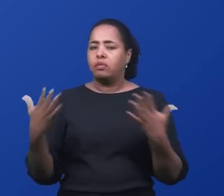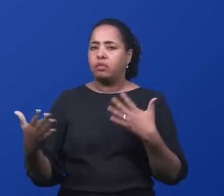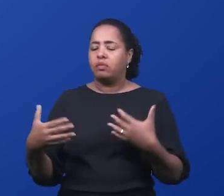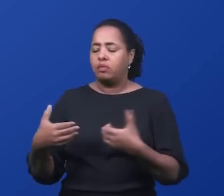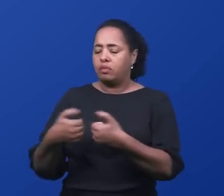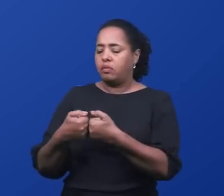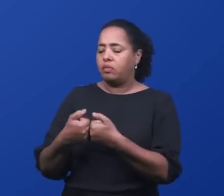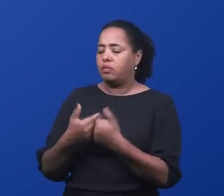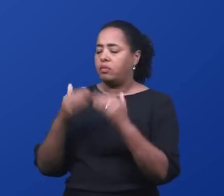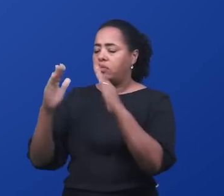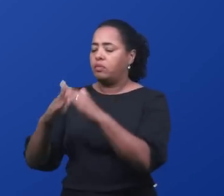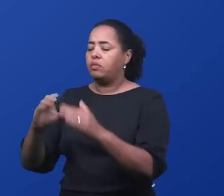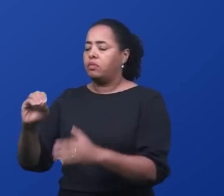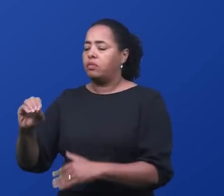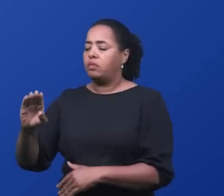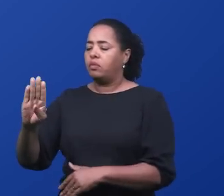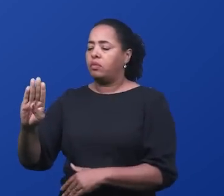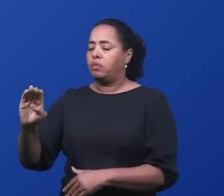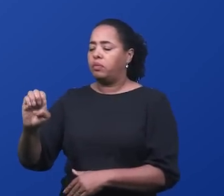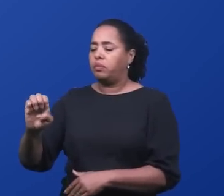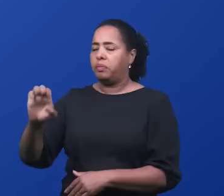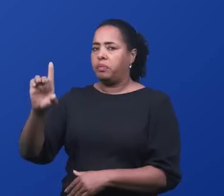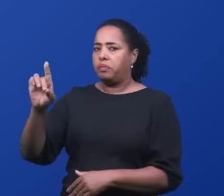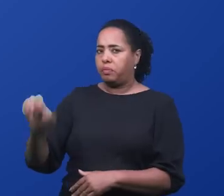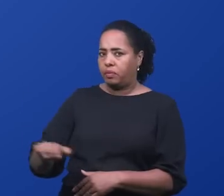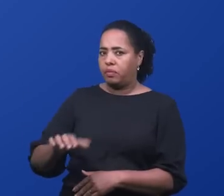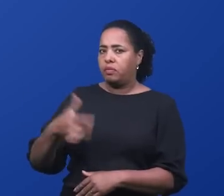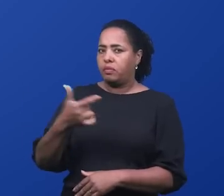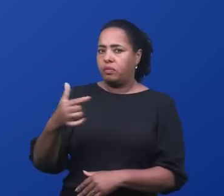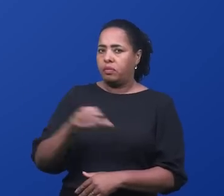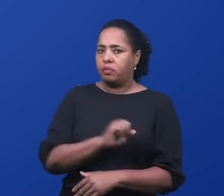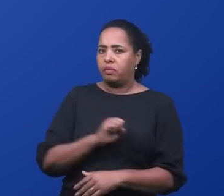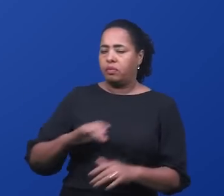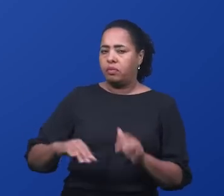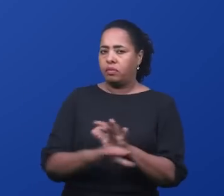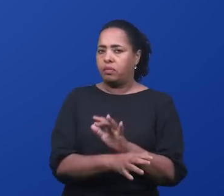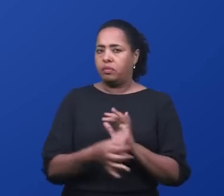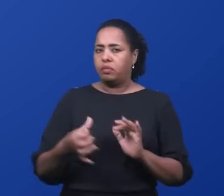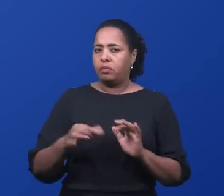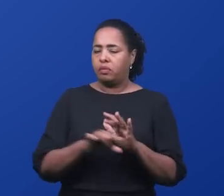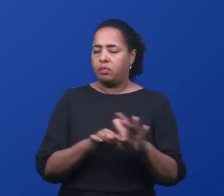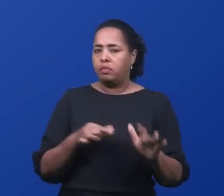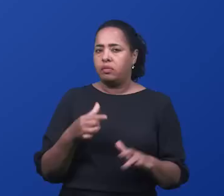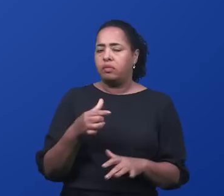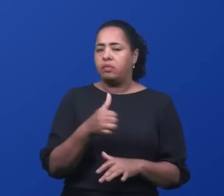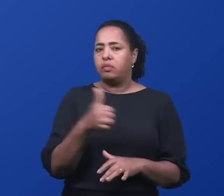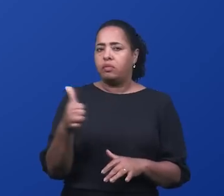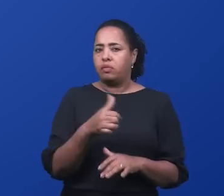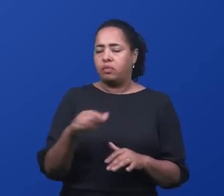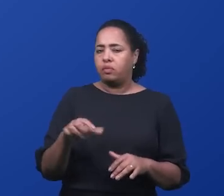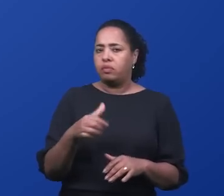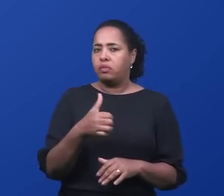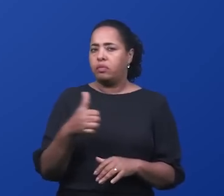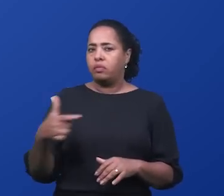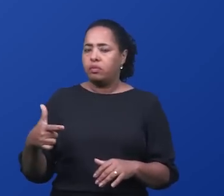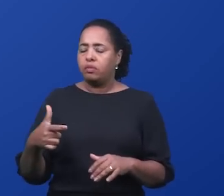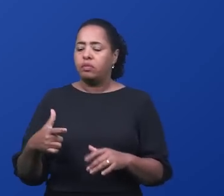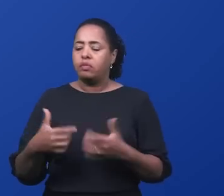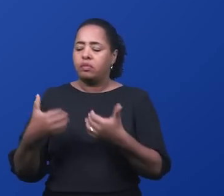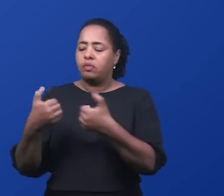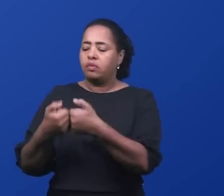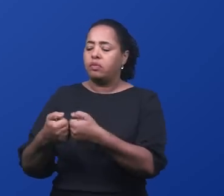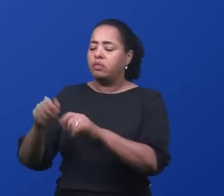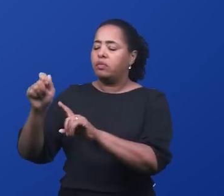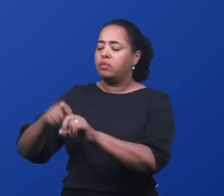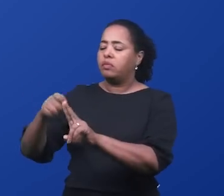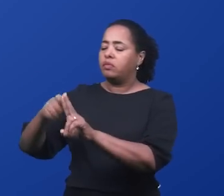a arca na casa de Obed-edom. Lendo 2 Samuel, capítulo 6, versos 11 e 12, nós vemos que a arca ficou 3 meses